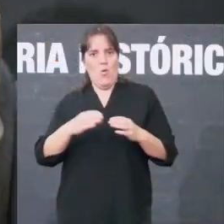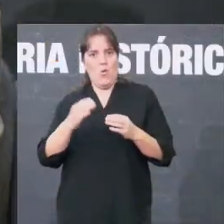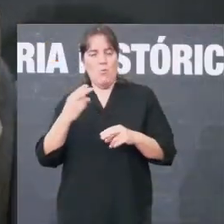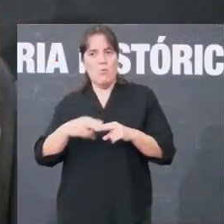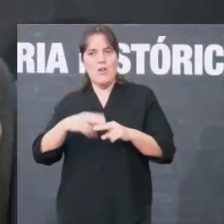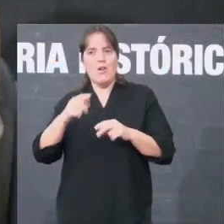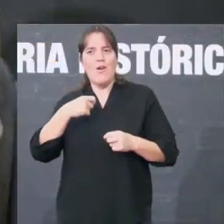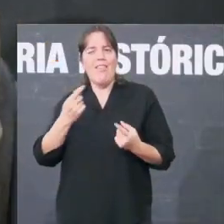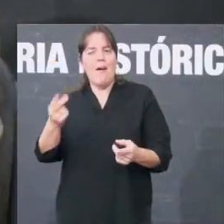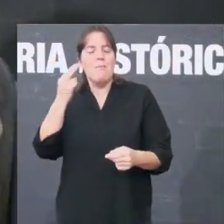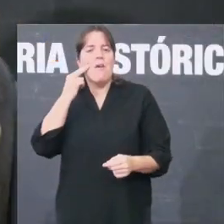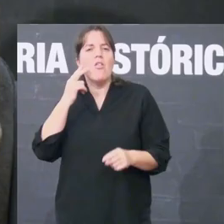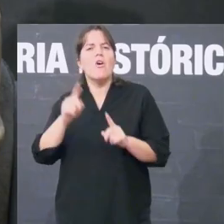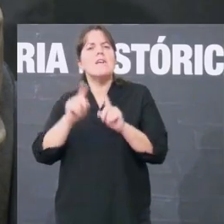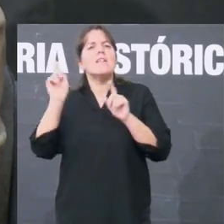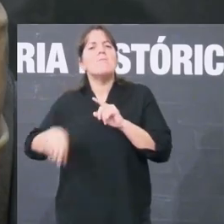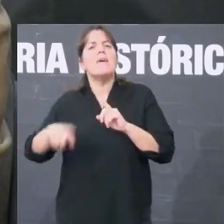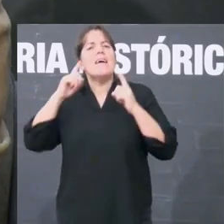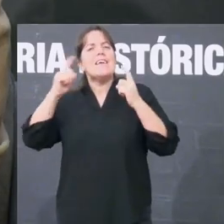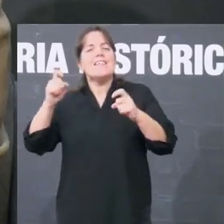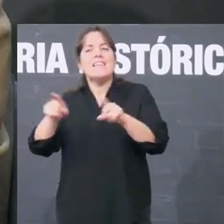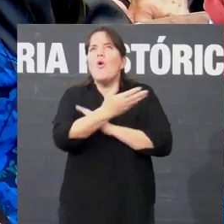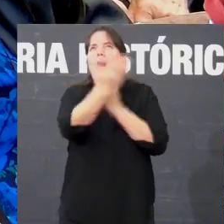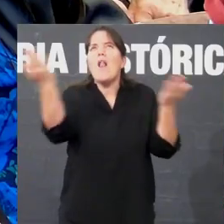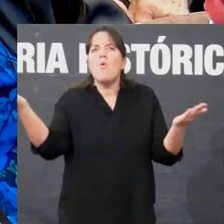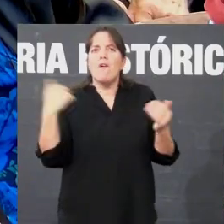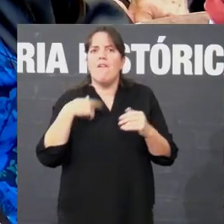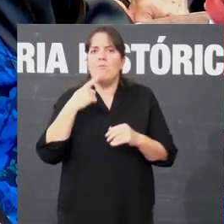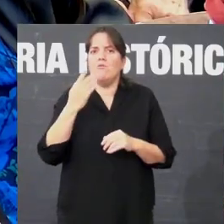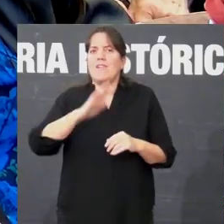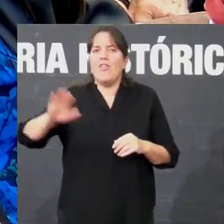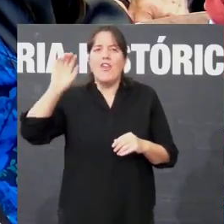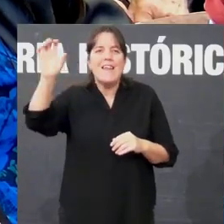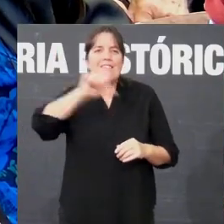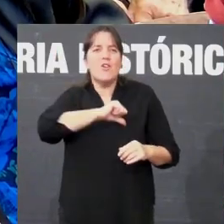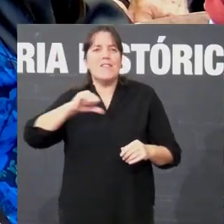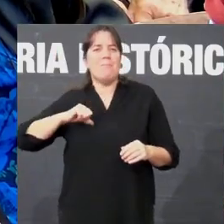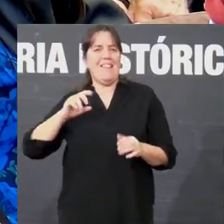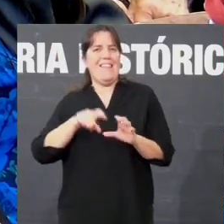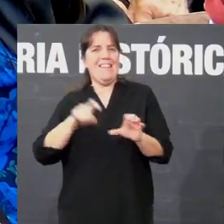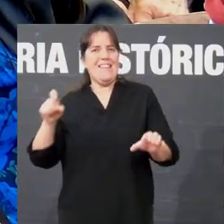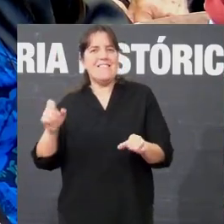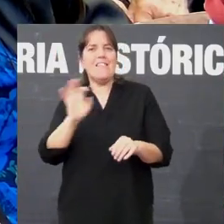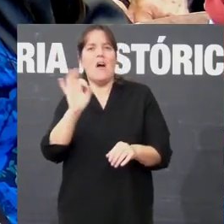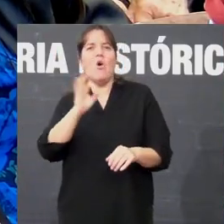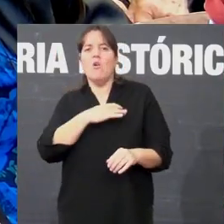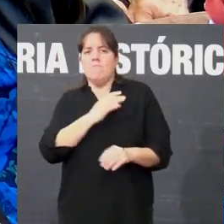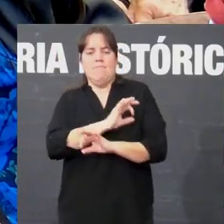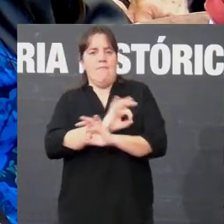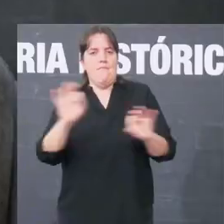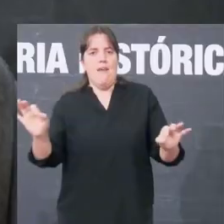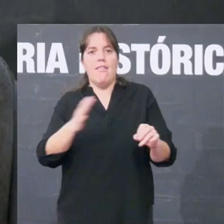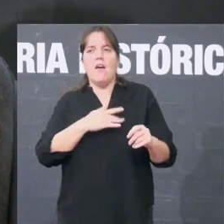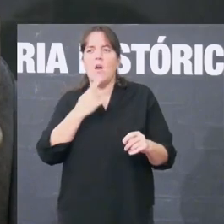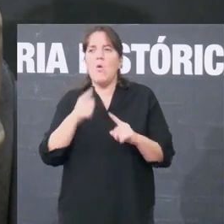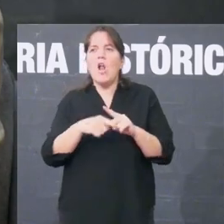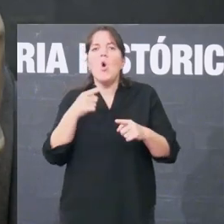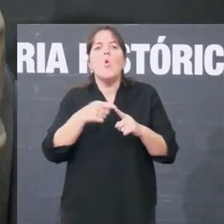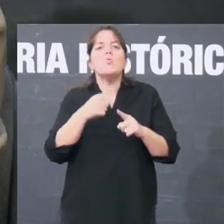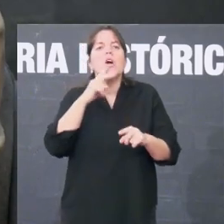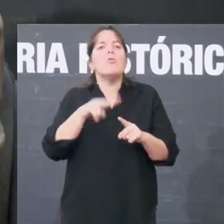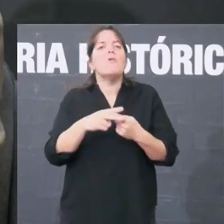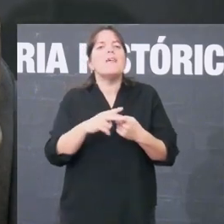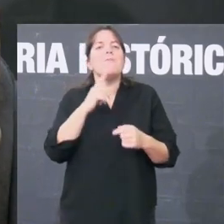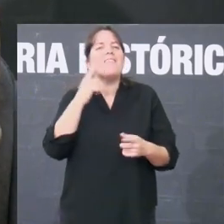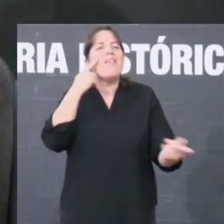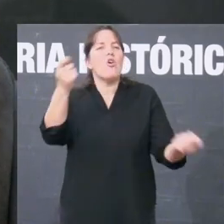mesmo tempo, intentan inocular medo na sociedade galega. Pretenden usar ese medo como ferramenta de control, como pegamento, no seu